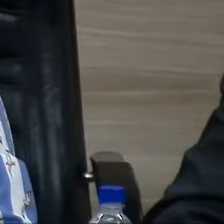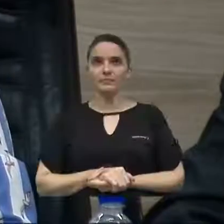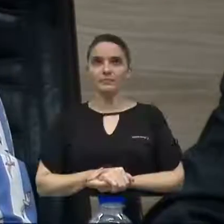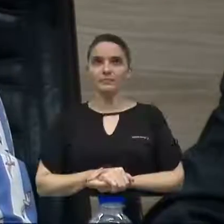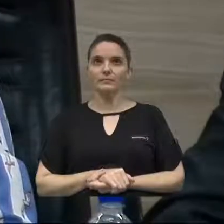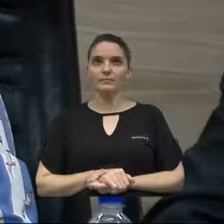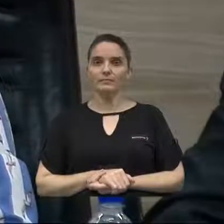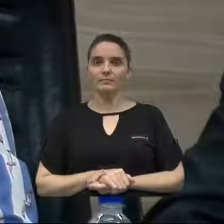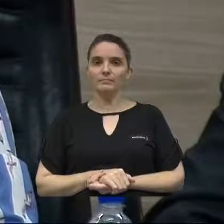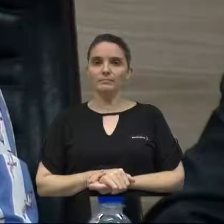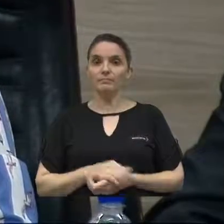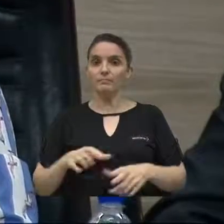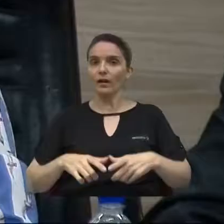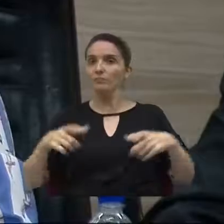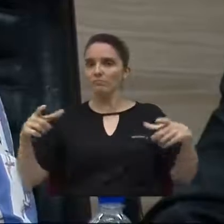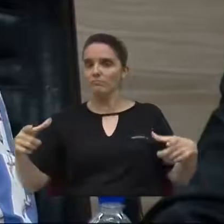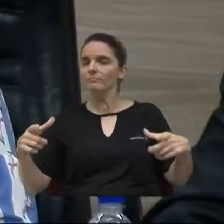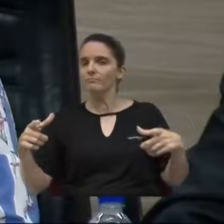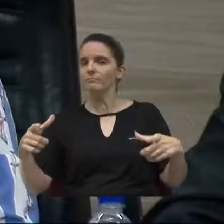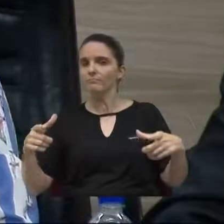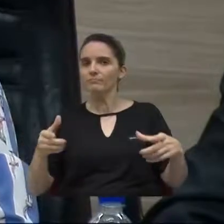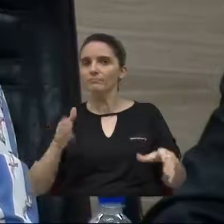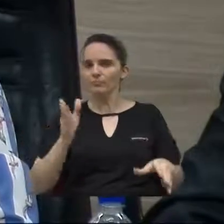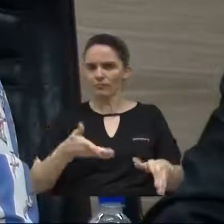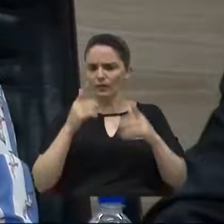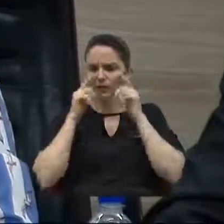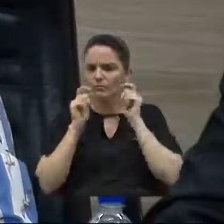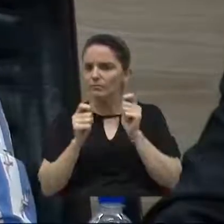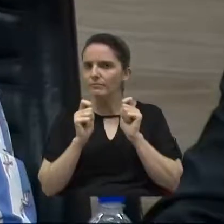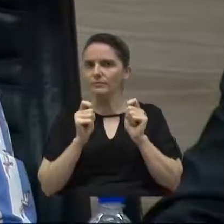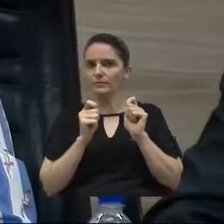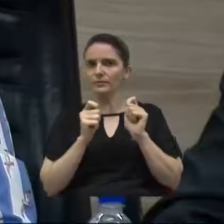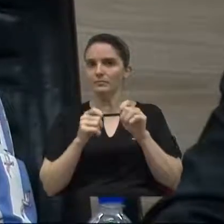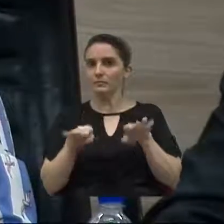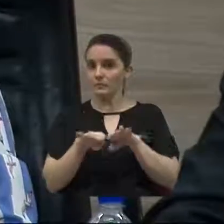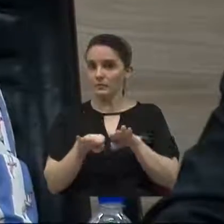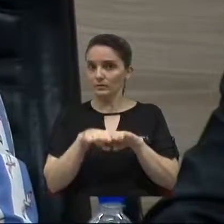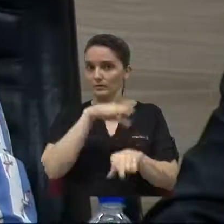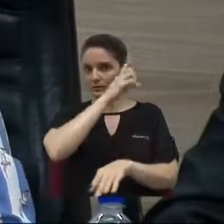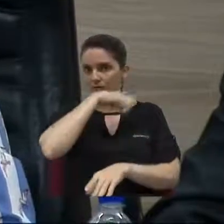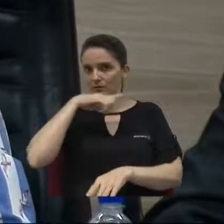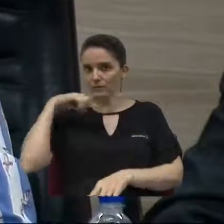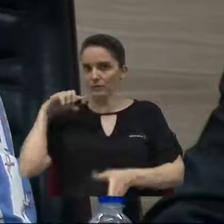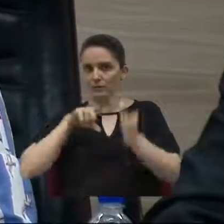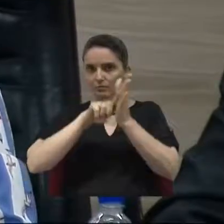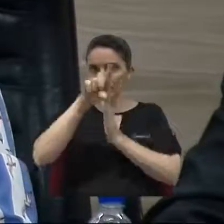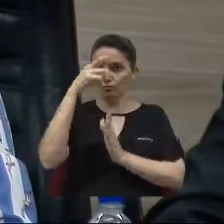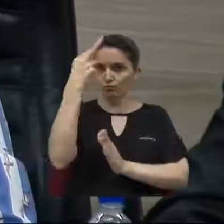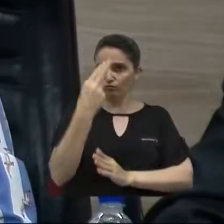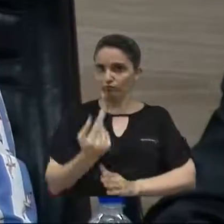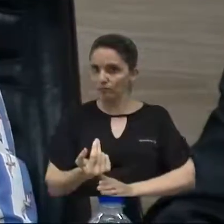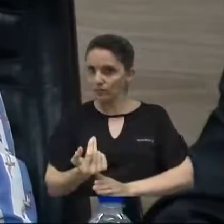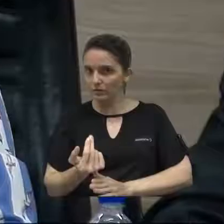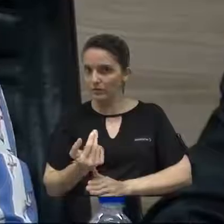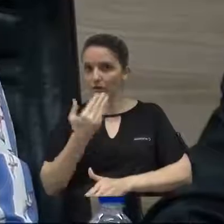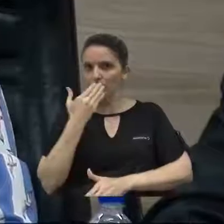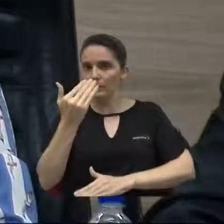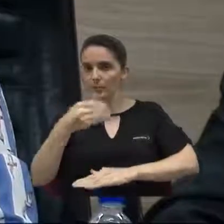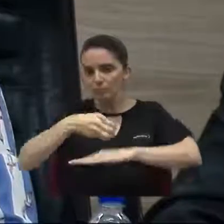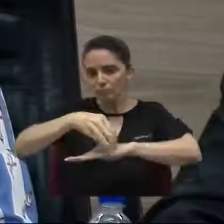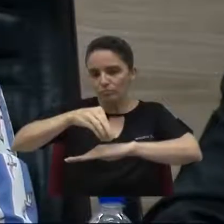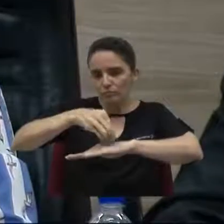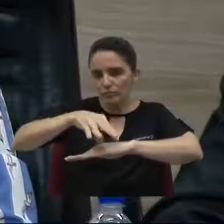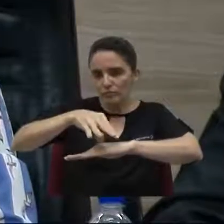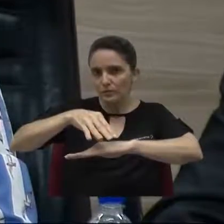certeza a maioria deles estão mesmo atentos. Inclusive, eu fiz esse meu requerimento de informações de qual eu